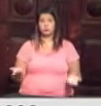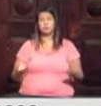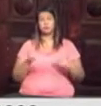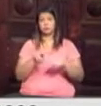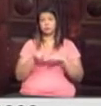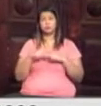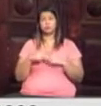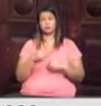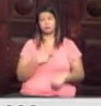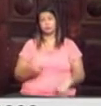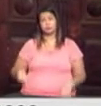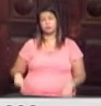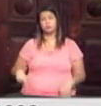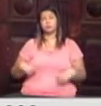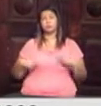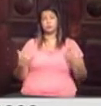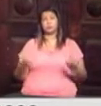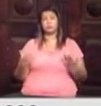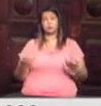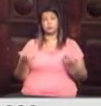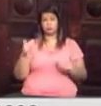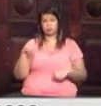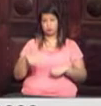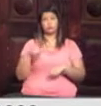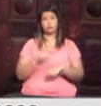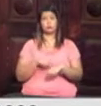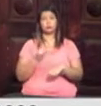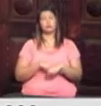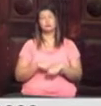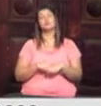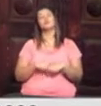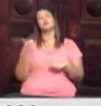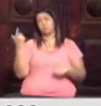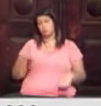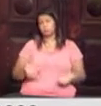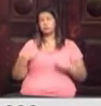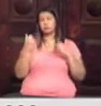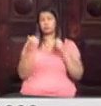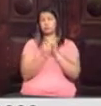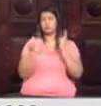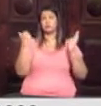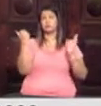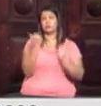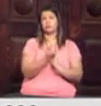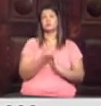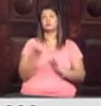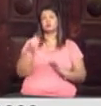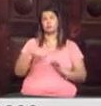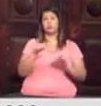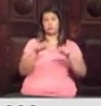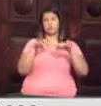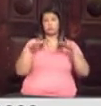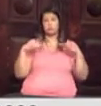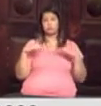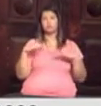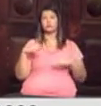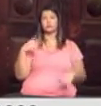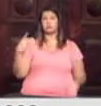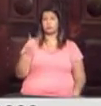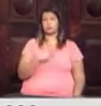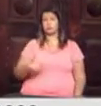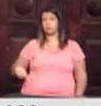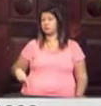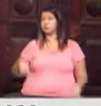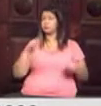senhora Presidente, eu queria aqui, nesse momento, reiterar o que disse aqui no plenário, que o presidente da